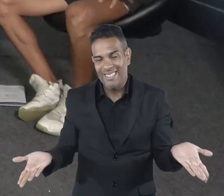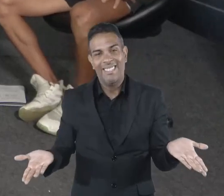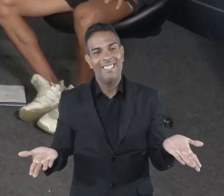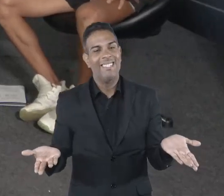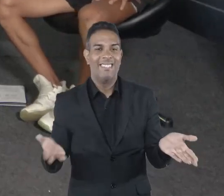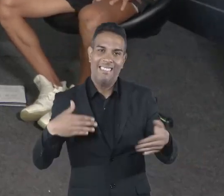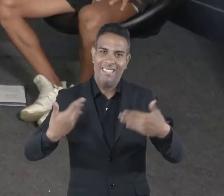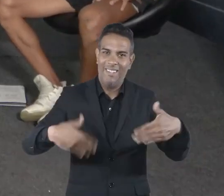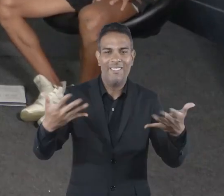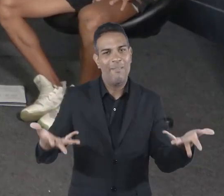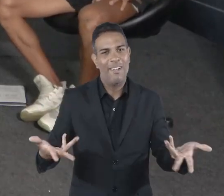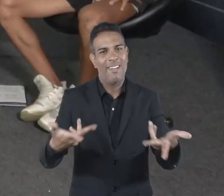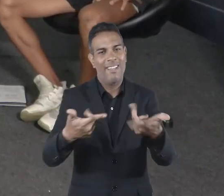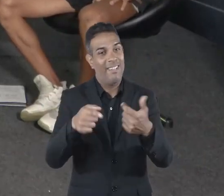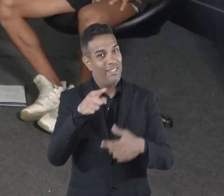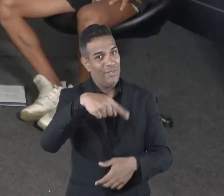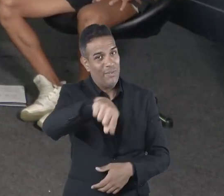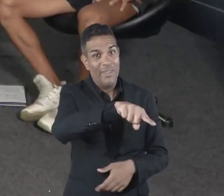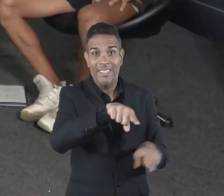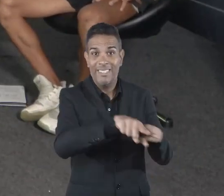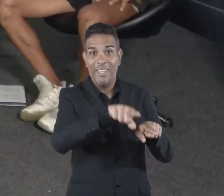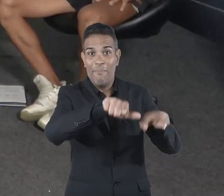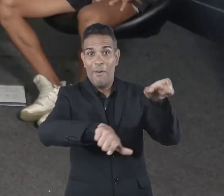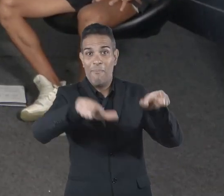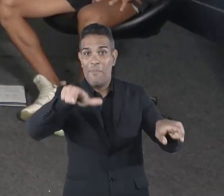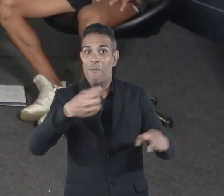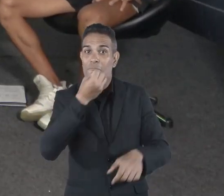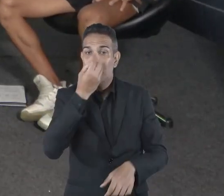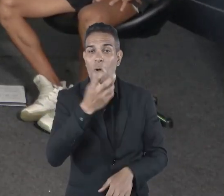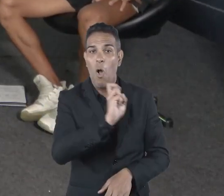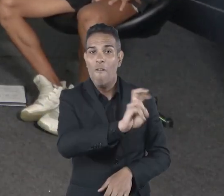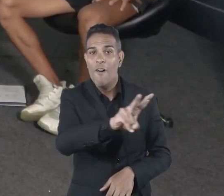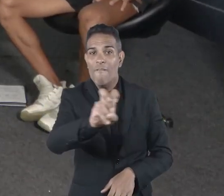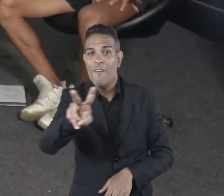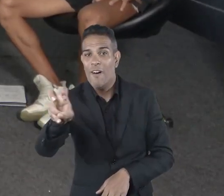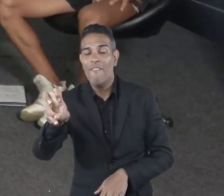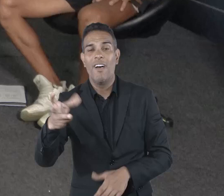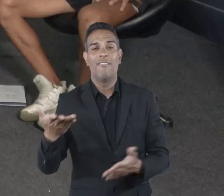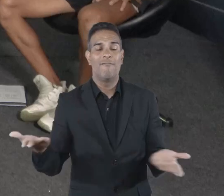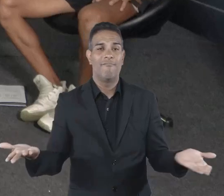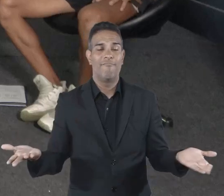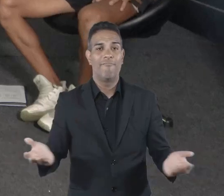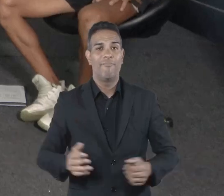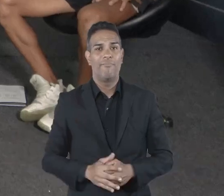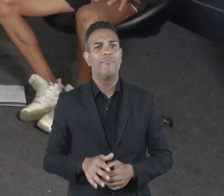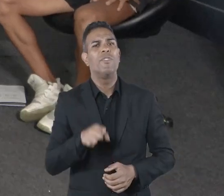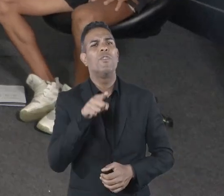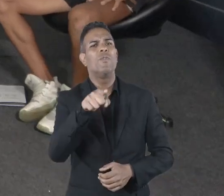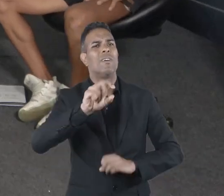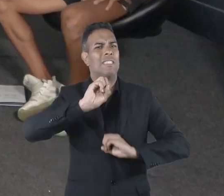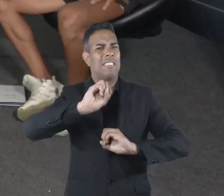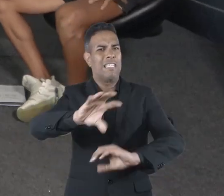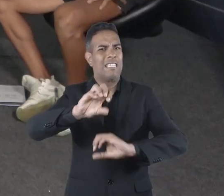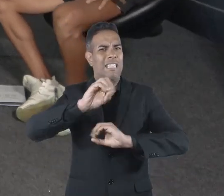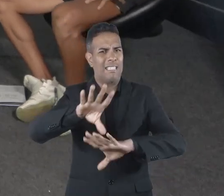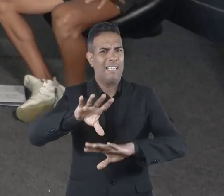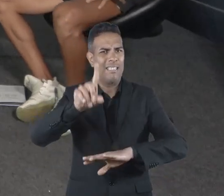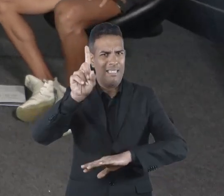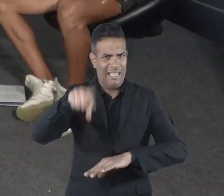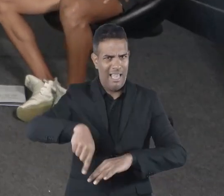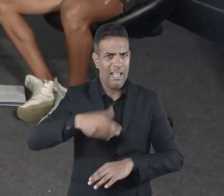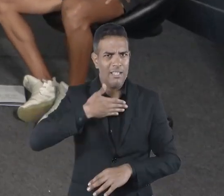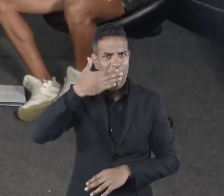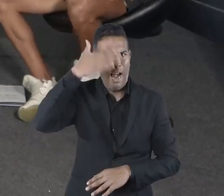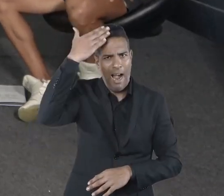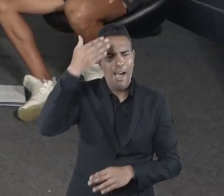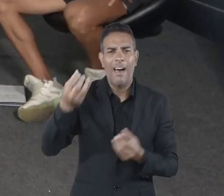Né? Tá em dia, eu acho. Mas Né? tem que melhorar para poder De vocês. passar as ideias. Muito bom, muito bom. Muito bom. E